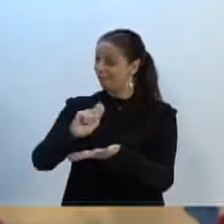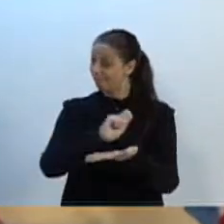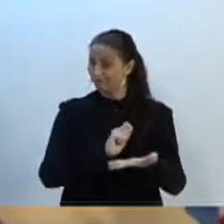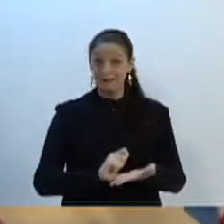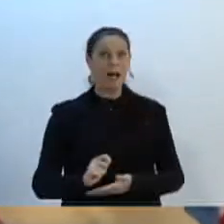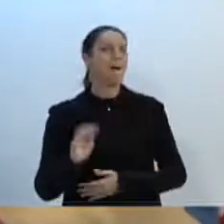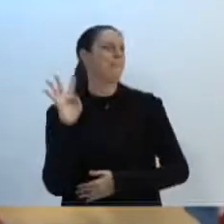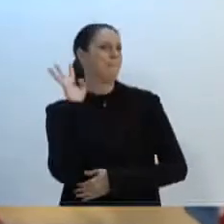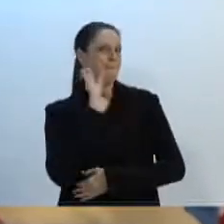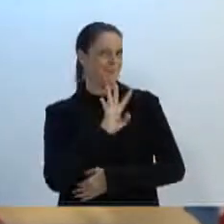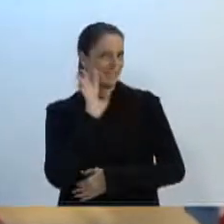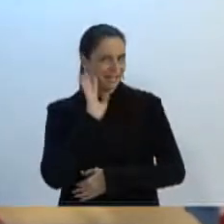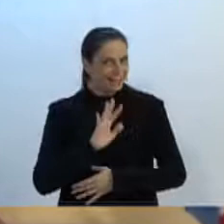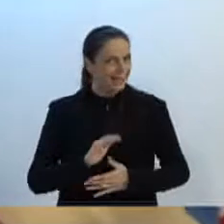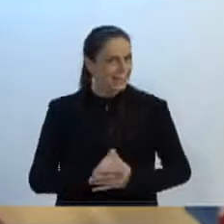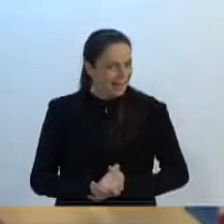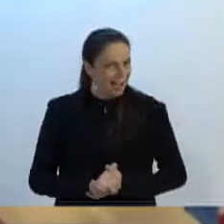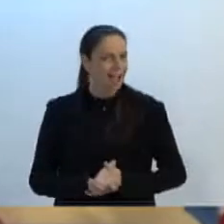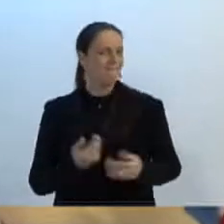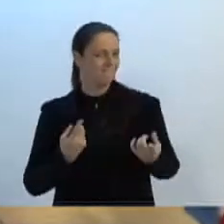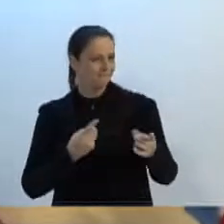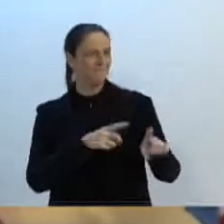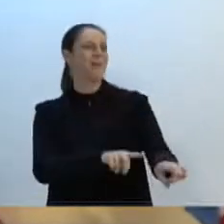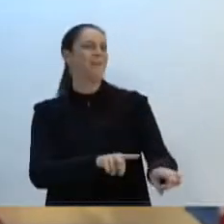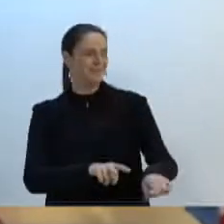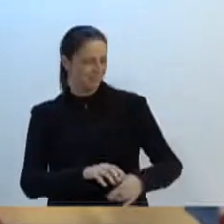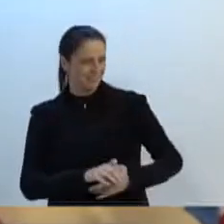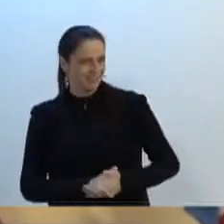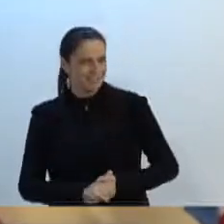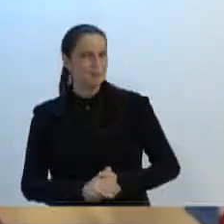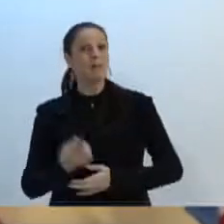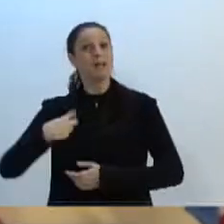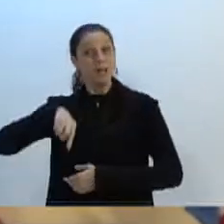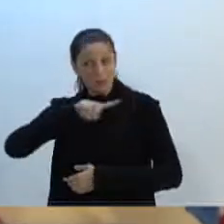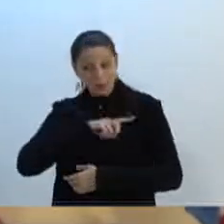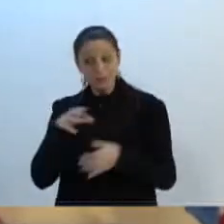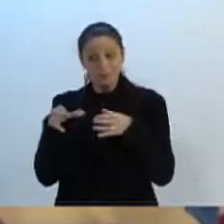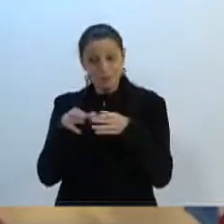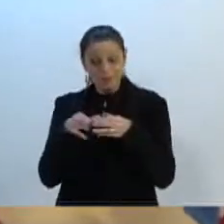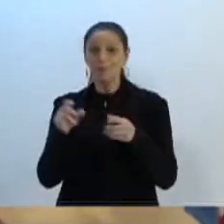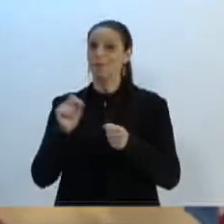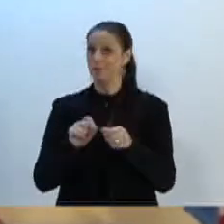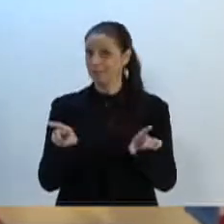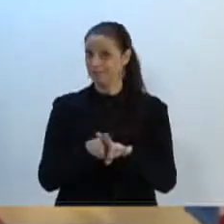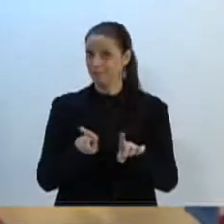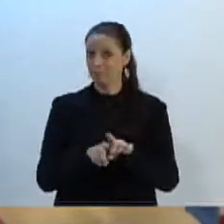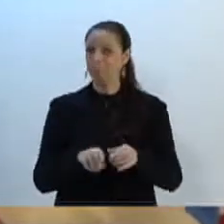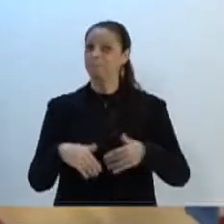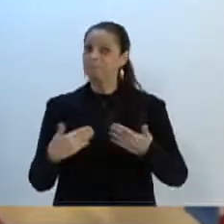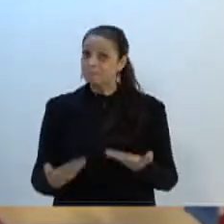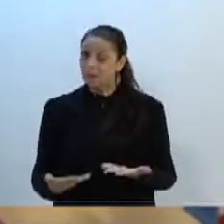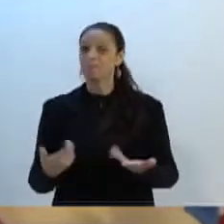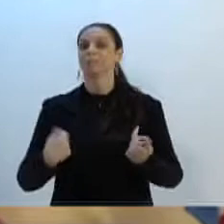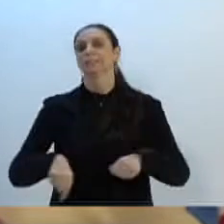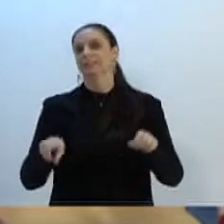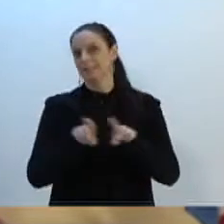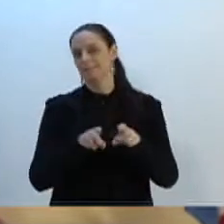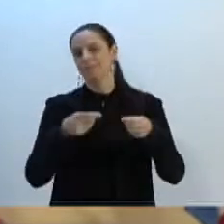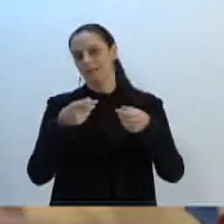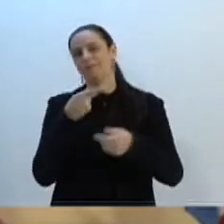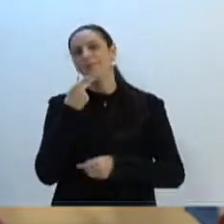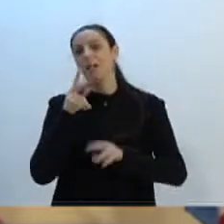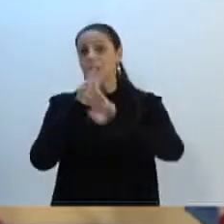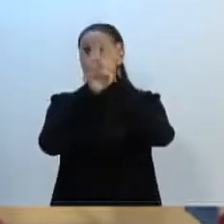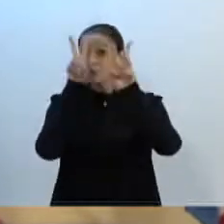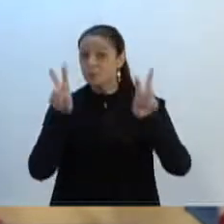legal, ficou a provocação aí para que a gente possa fazer isso com a nossa patota. Não podia deixar de falar da visita do governador, vários vereadores